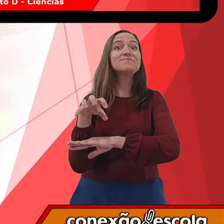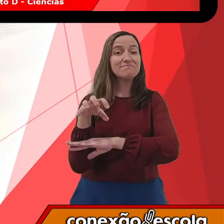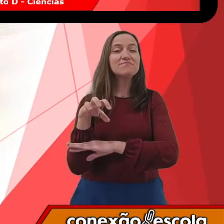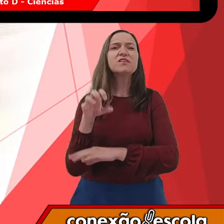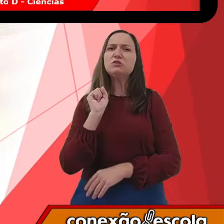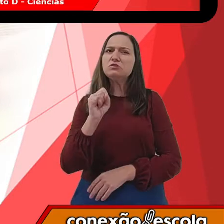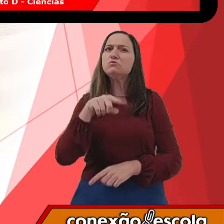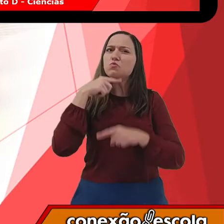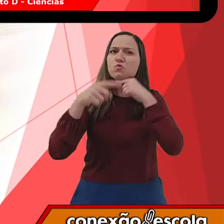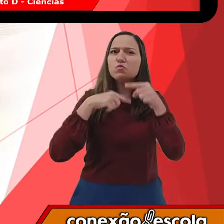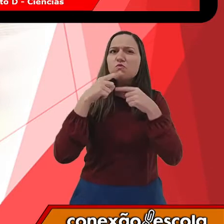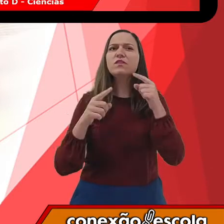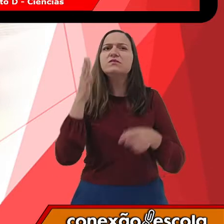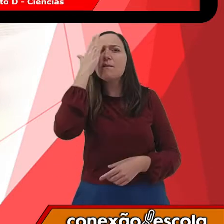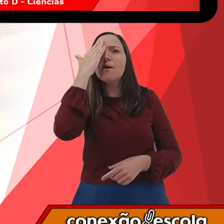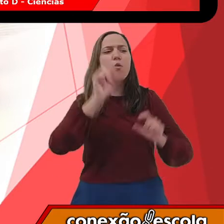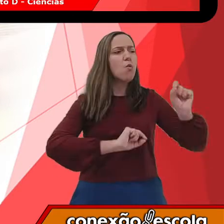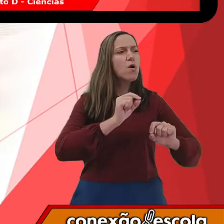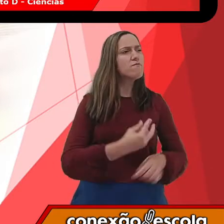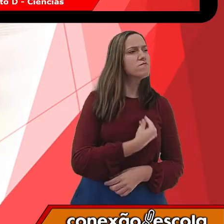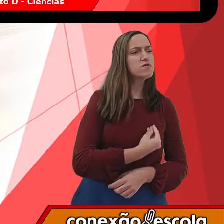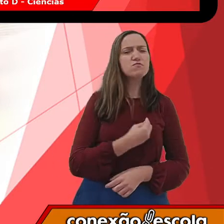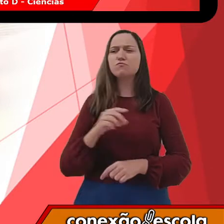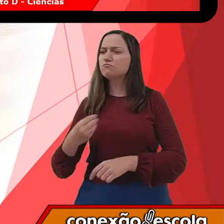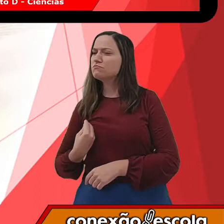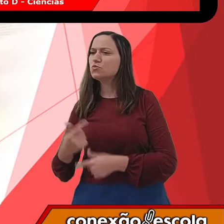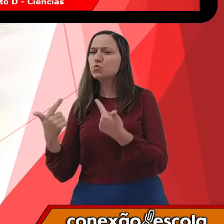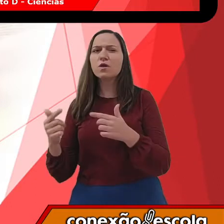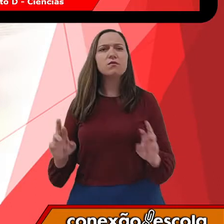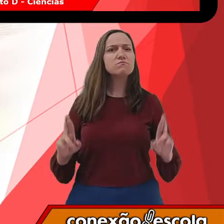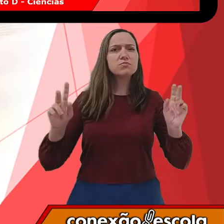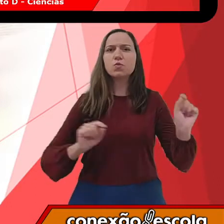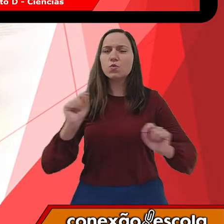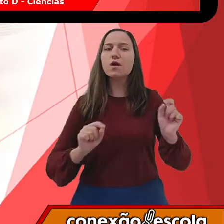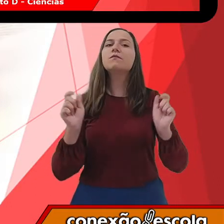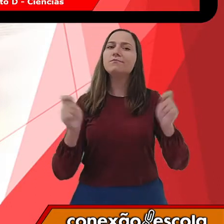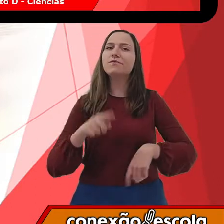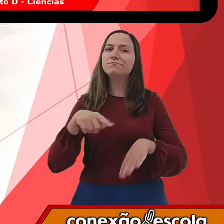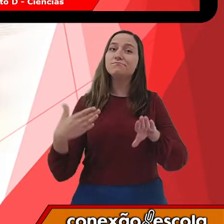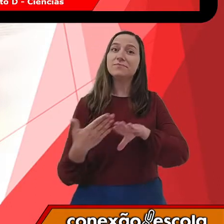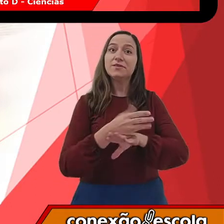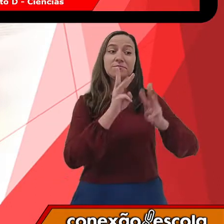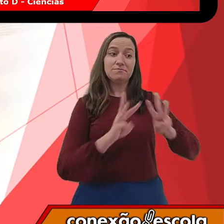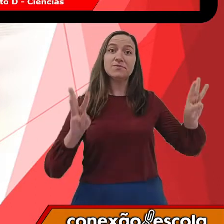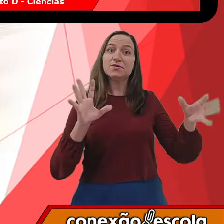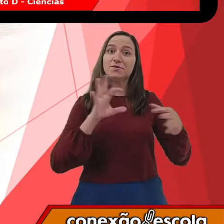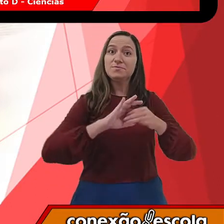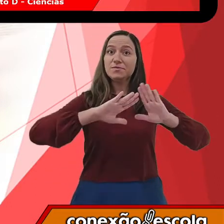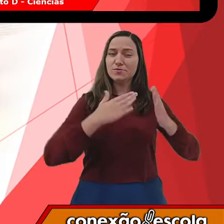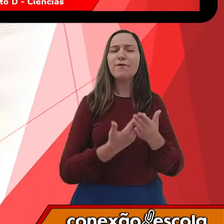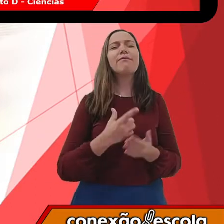seres vivos e elementos não vivos, visite o portal Conexão Escola e assista a aula sobre o assunto. Vocês